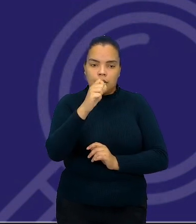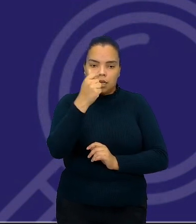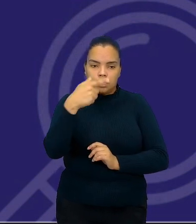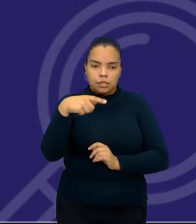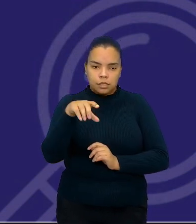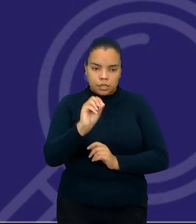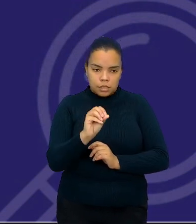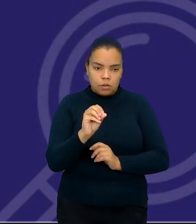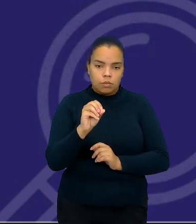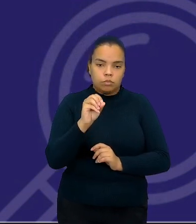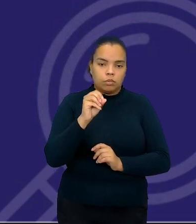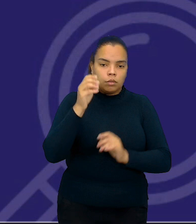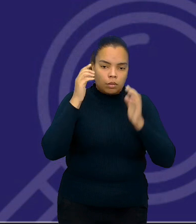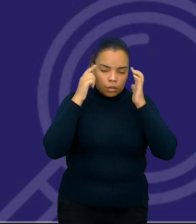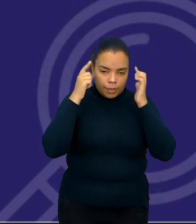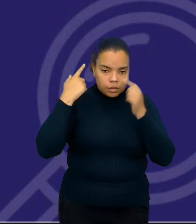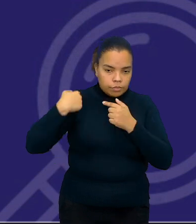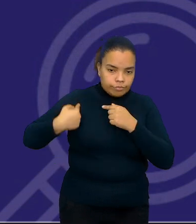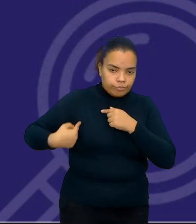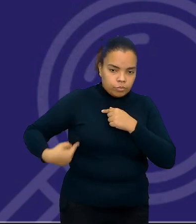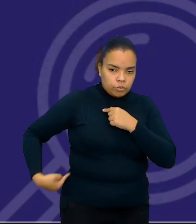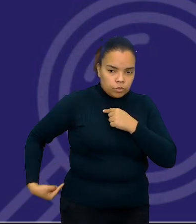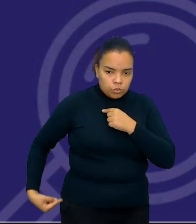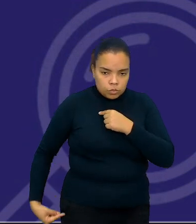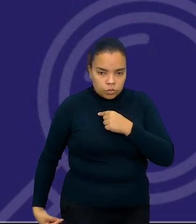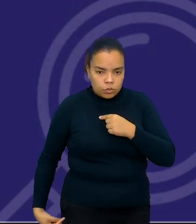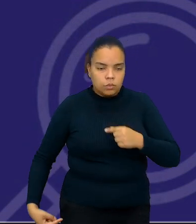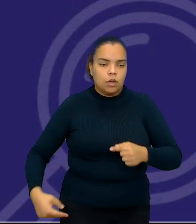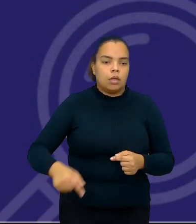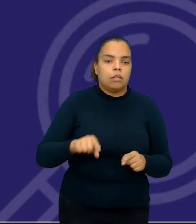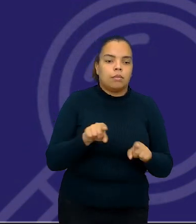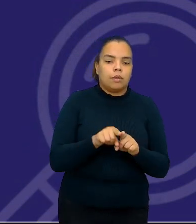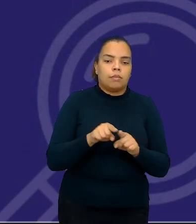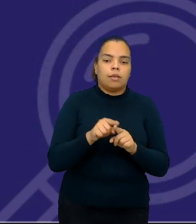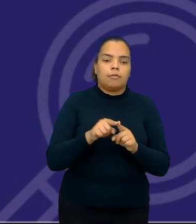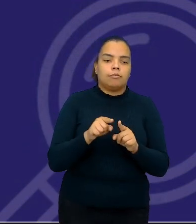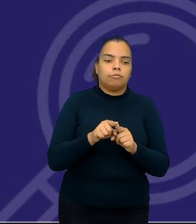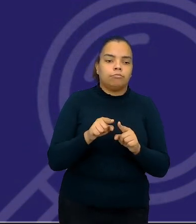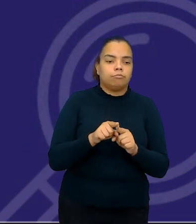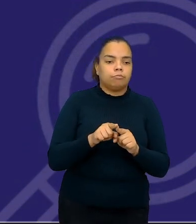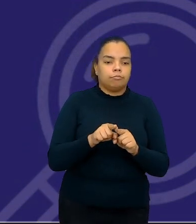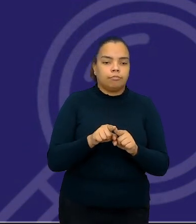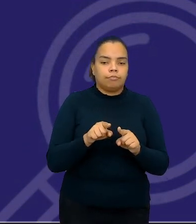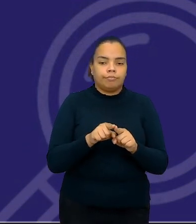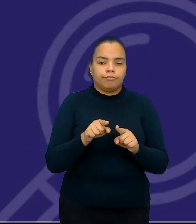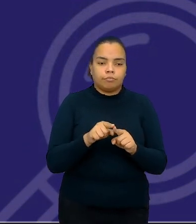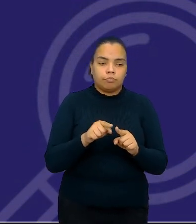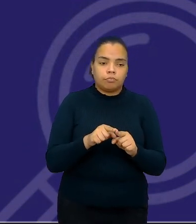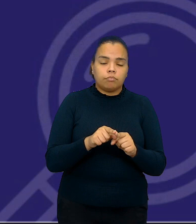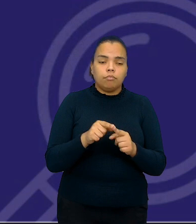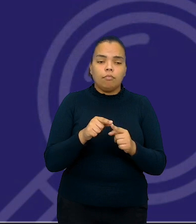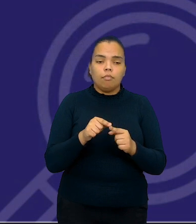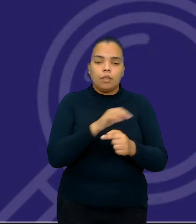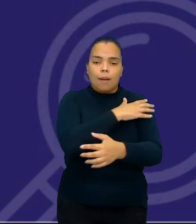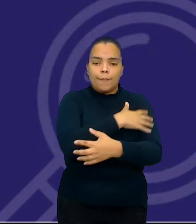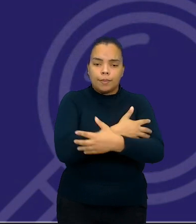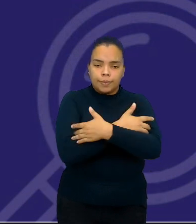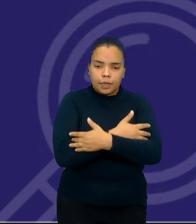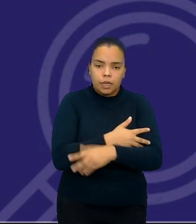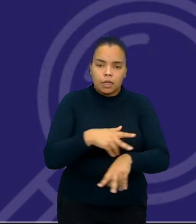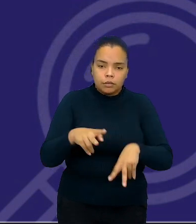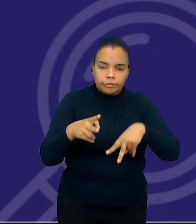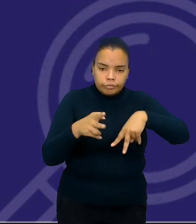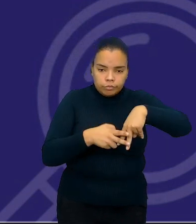coluna vertebral, e apendicular, membros superiores e inferiores. Aí, a seguir, a atividade